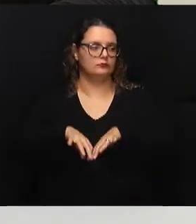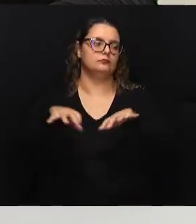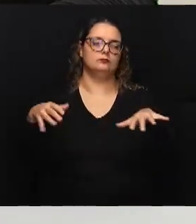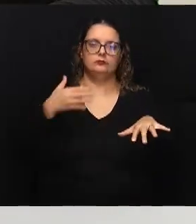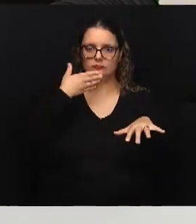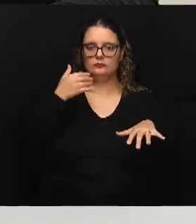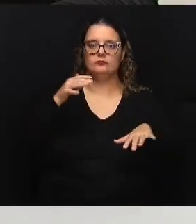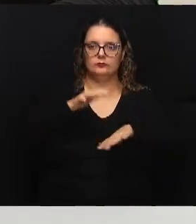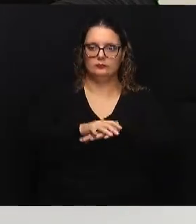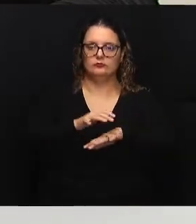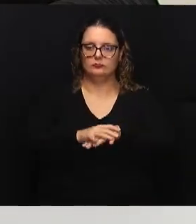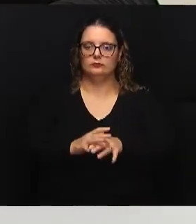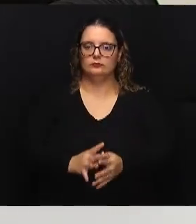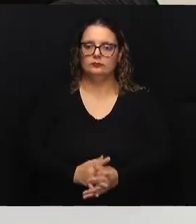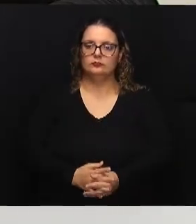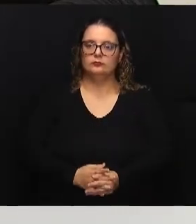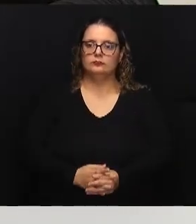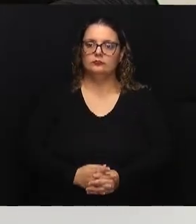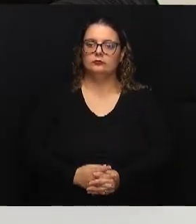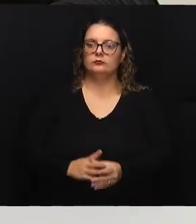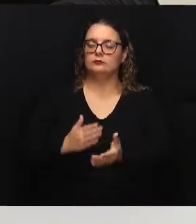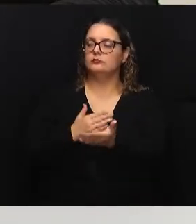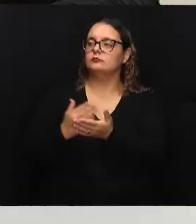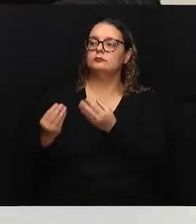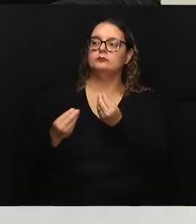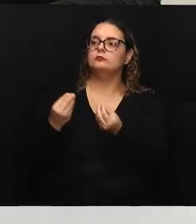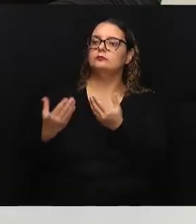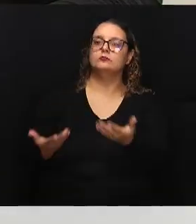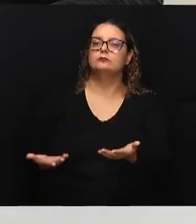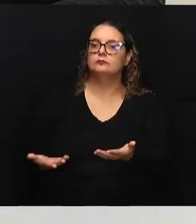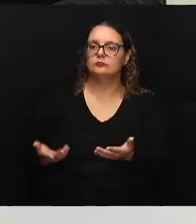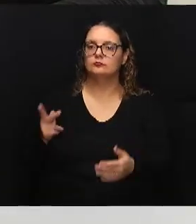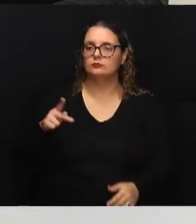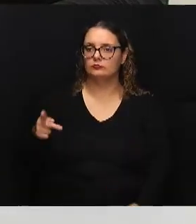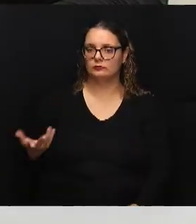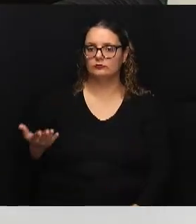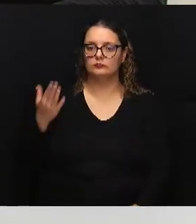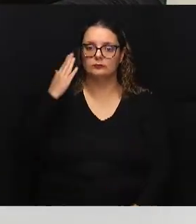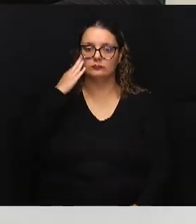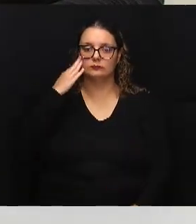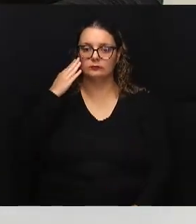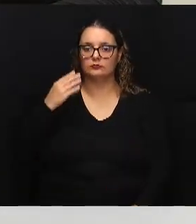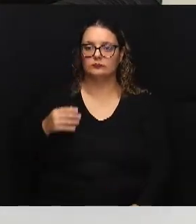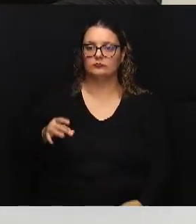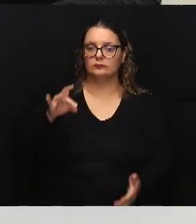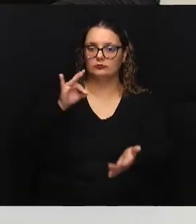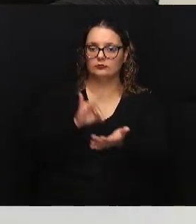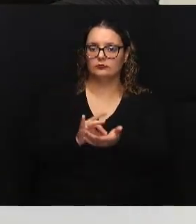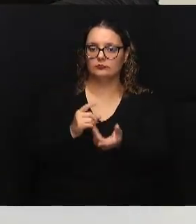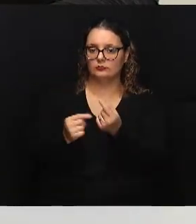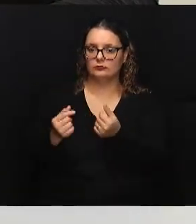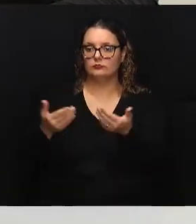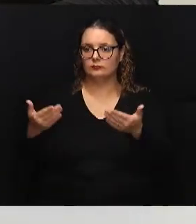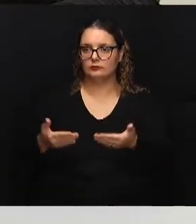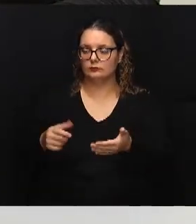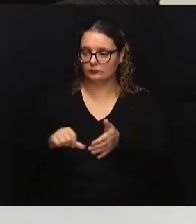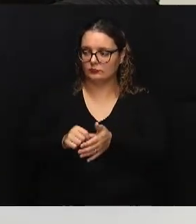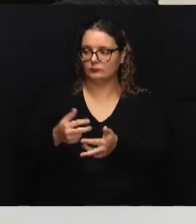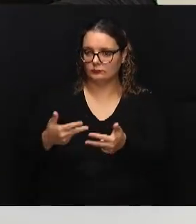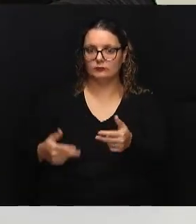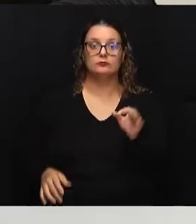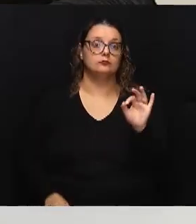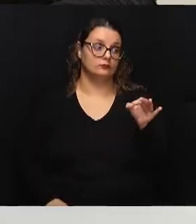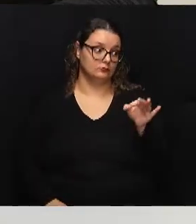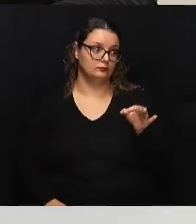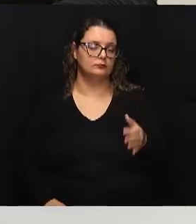as contas. Então, por onde começar para se organizar, professor? Identificar a sua atual realidade financeira é o primeiro passo? Com